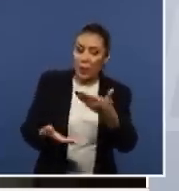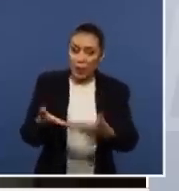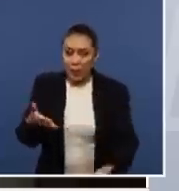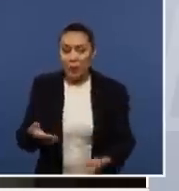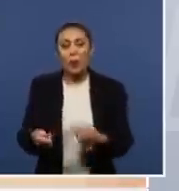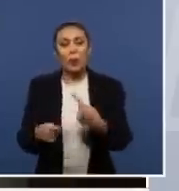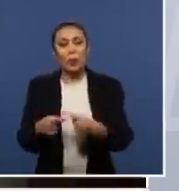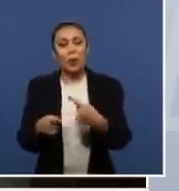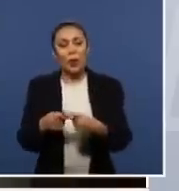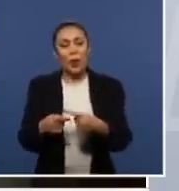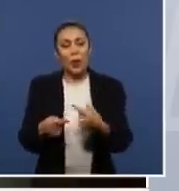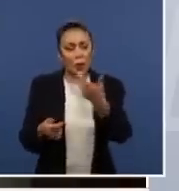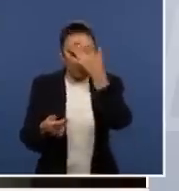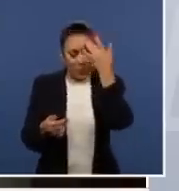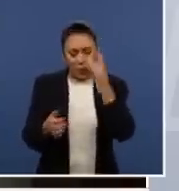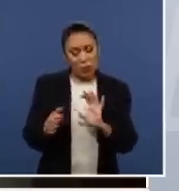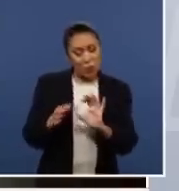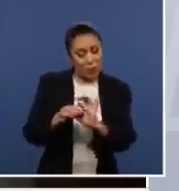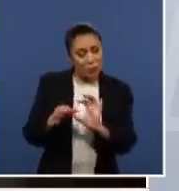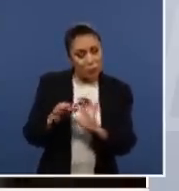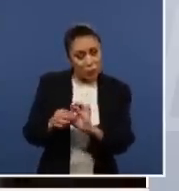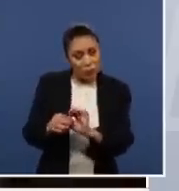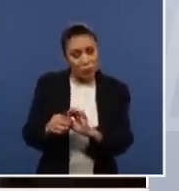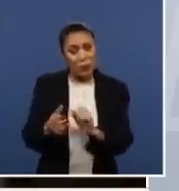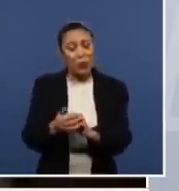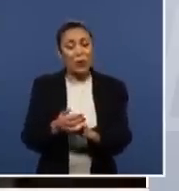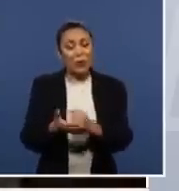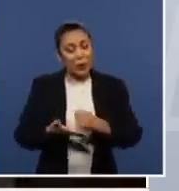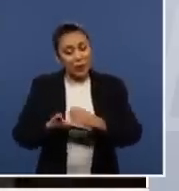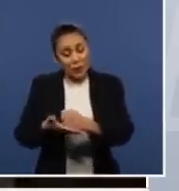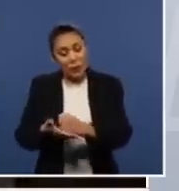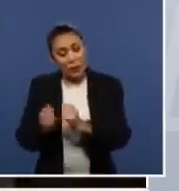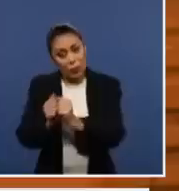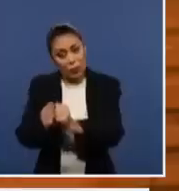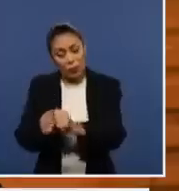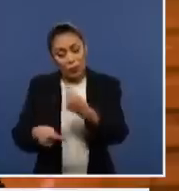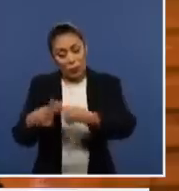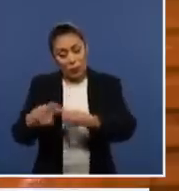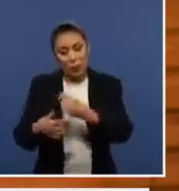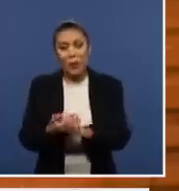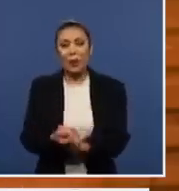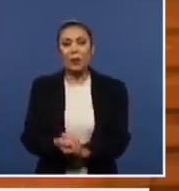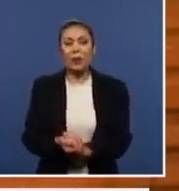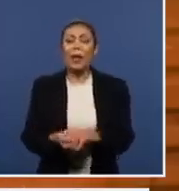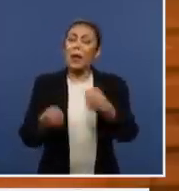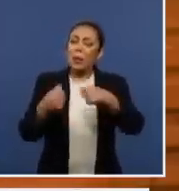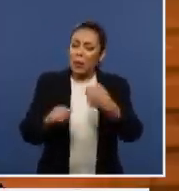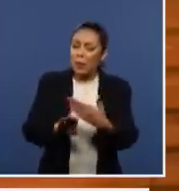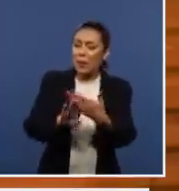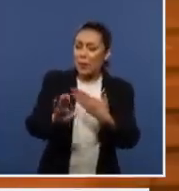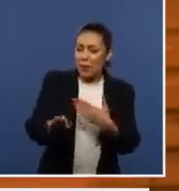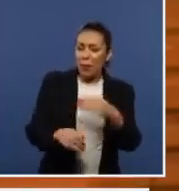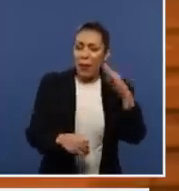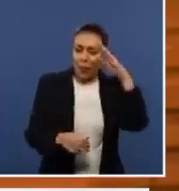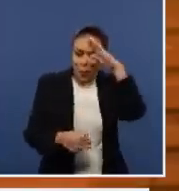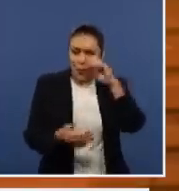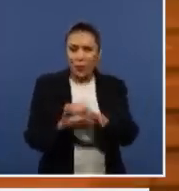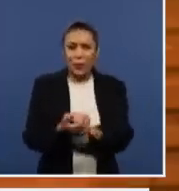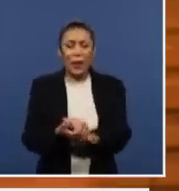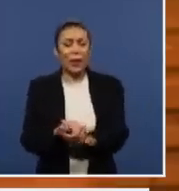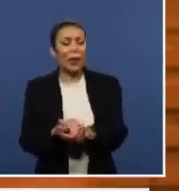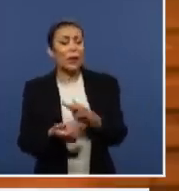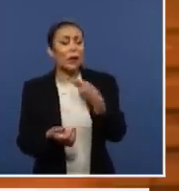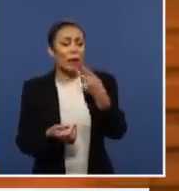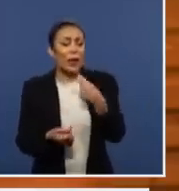causa desses aliados fascistas que ele levou para lá. Ele tenta se descolar do Bolsonaro, né? Assim, eu não sou